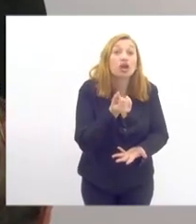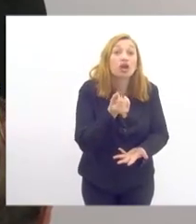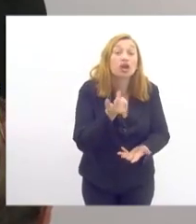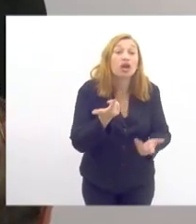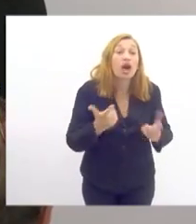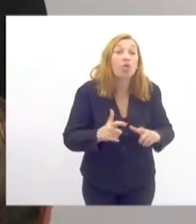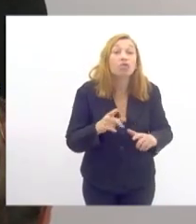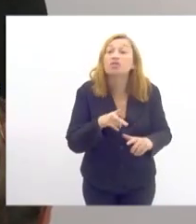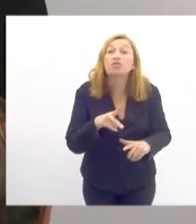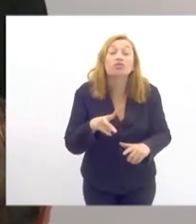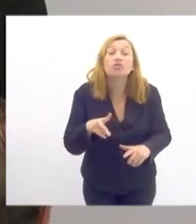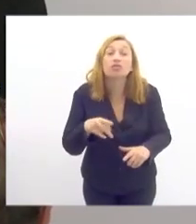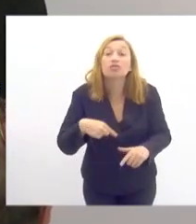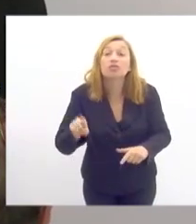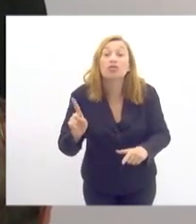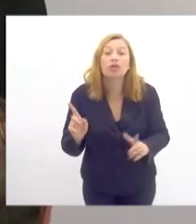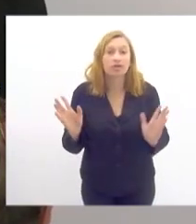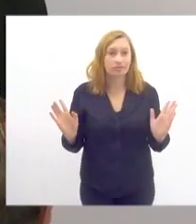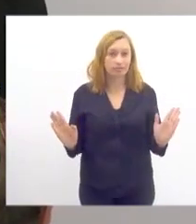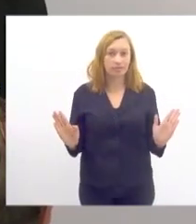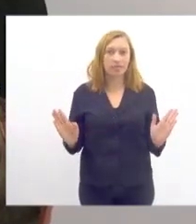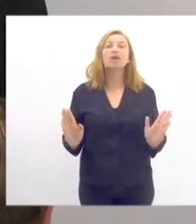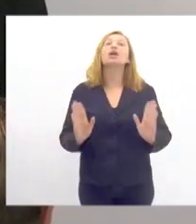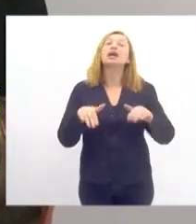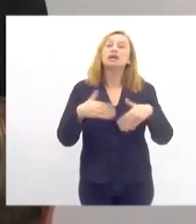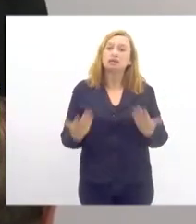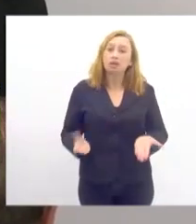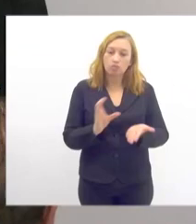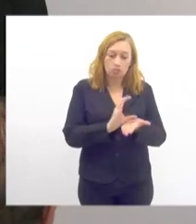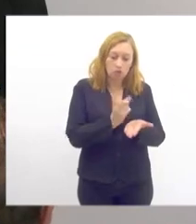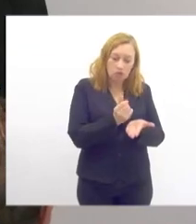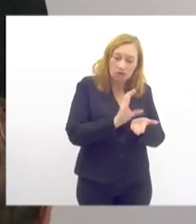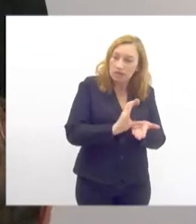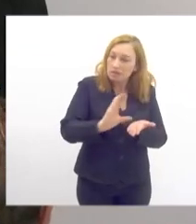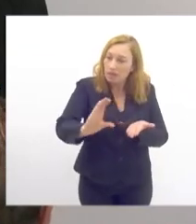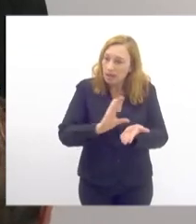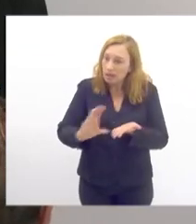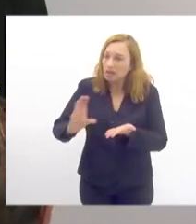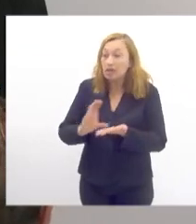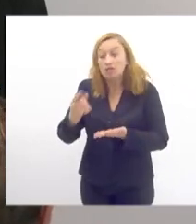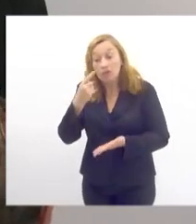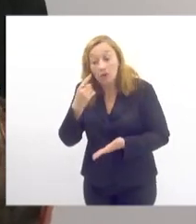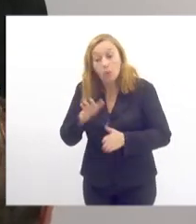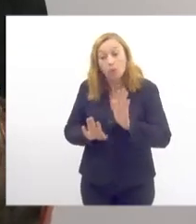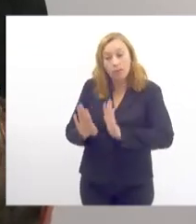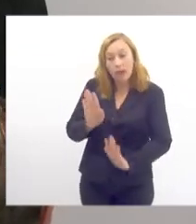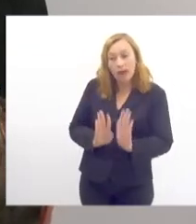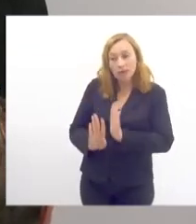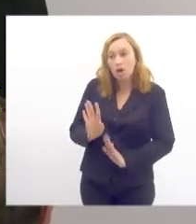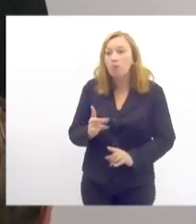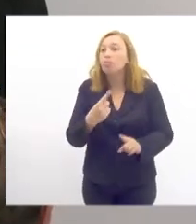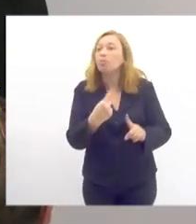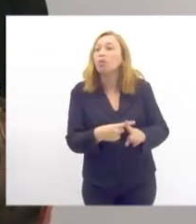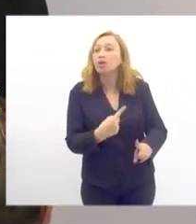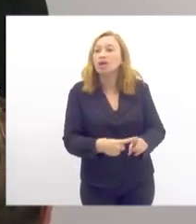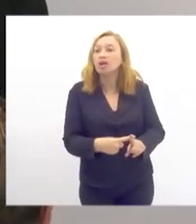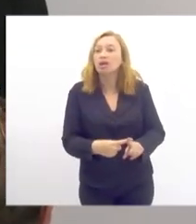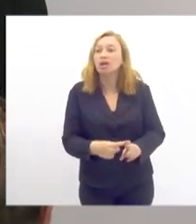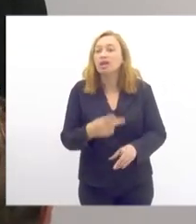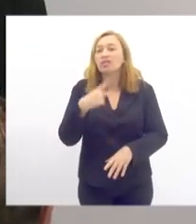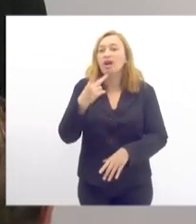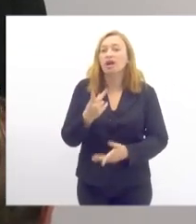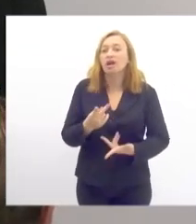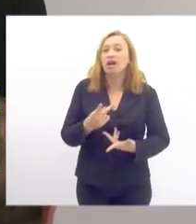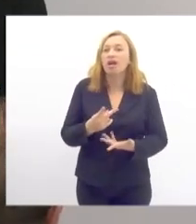disso? Então, esse repasse tem que ser olhado com muito cuidado, tá? Porque a gente fala assim,